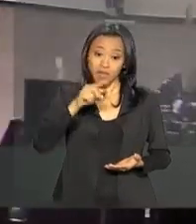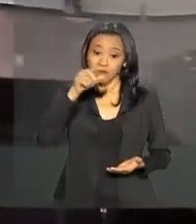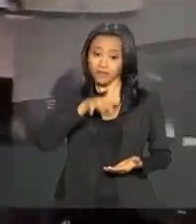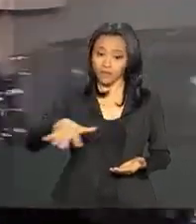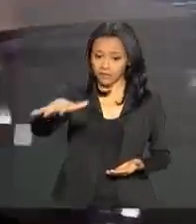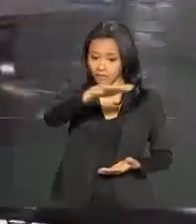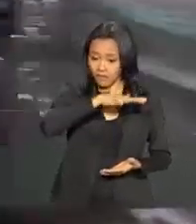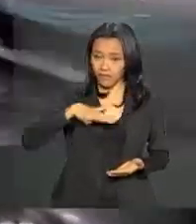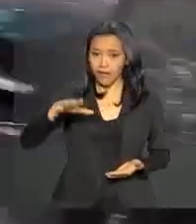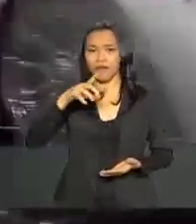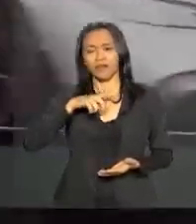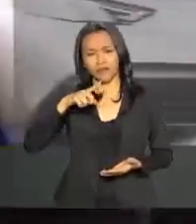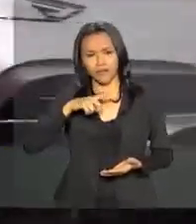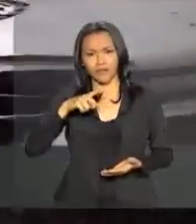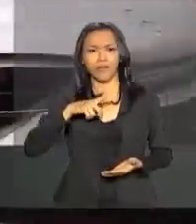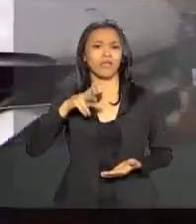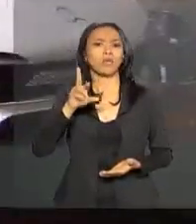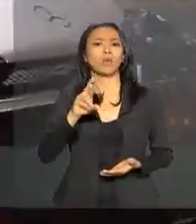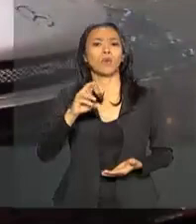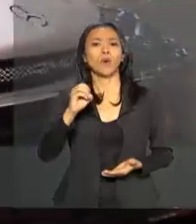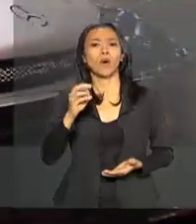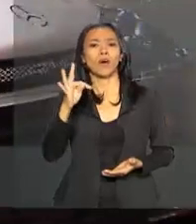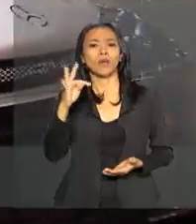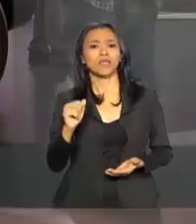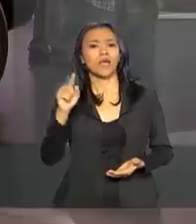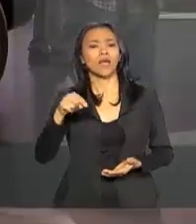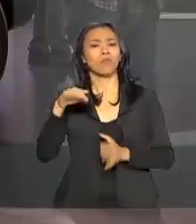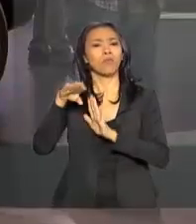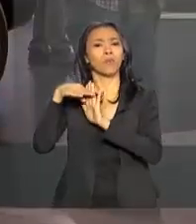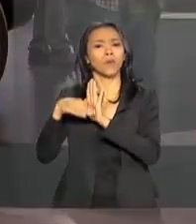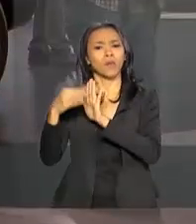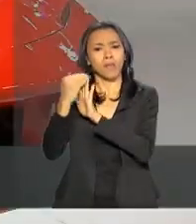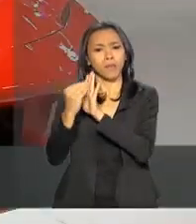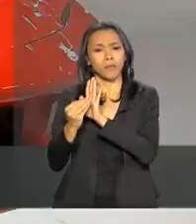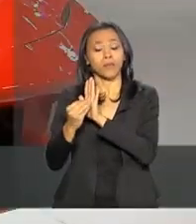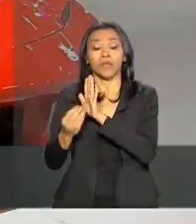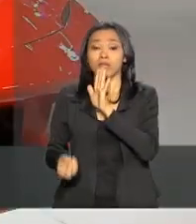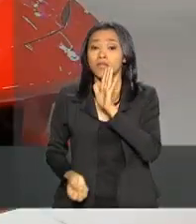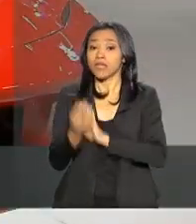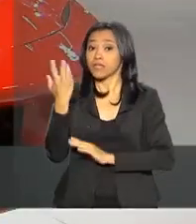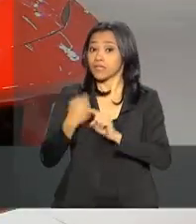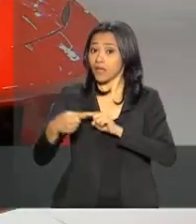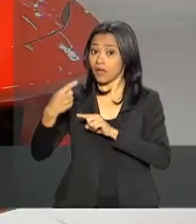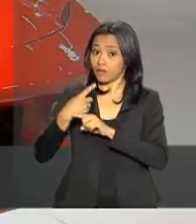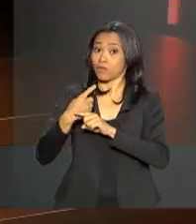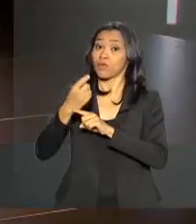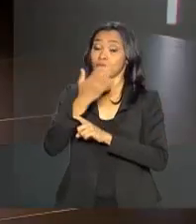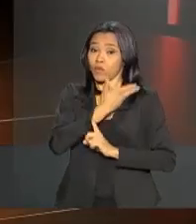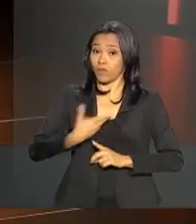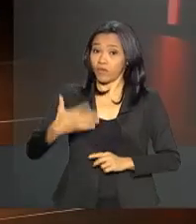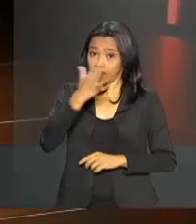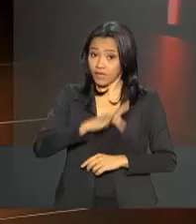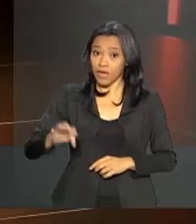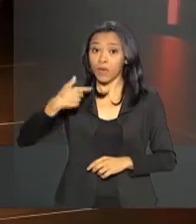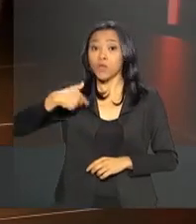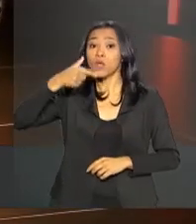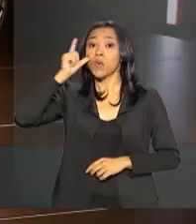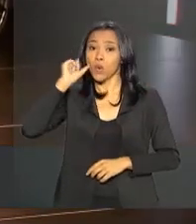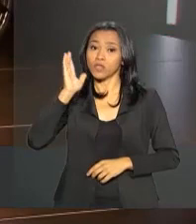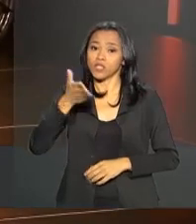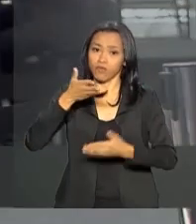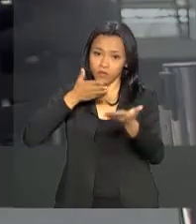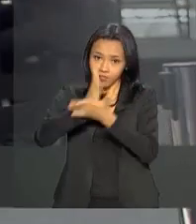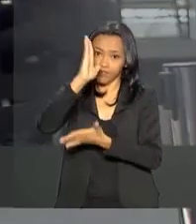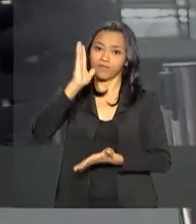economia que versa o Rota 2030, programa lançado em julho pelo governo federal e que foi aprovado ontem pela Câmara dos Deputados. A